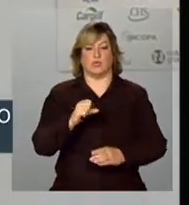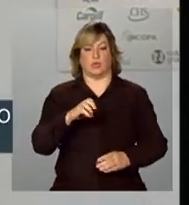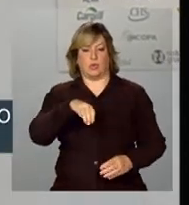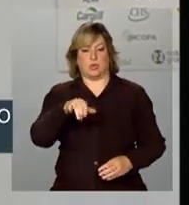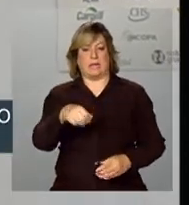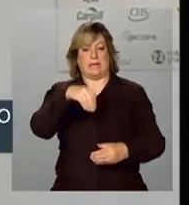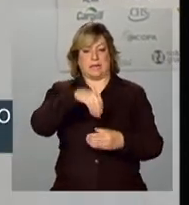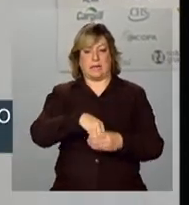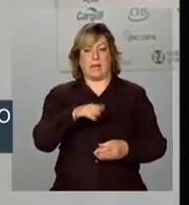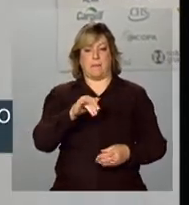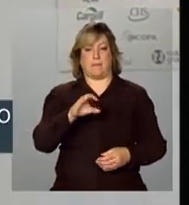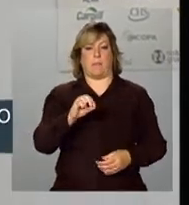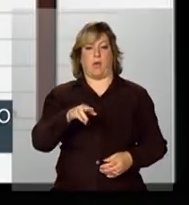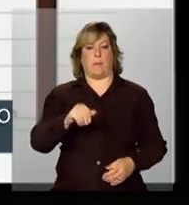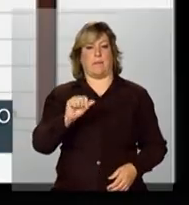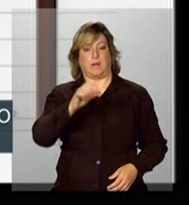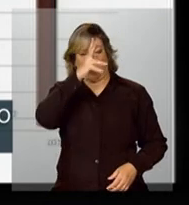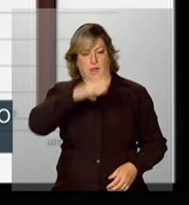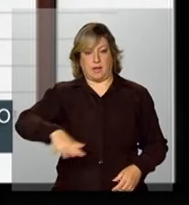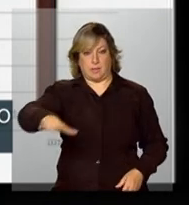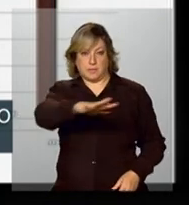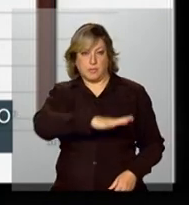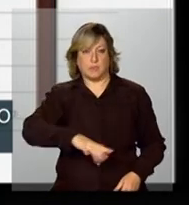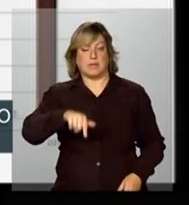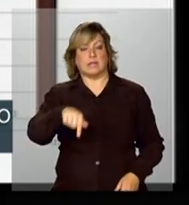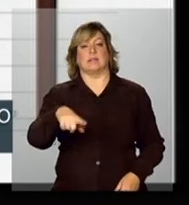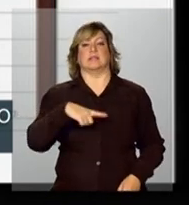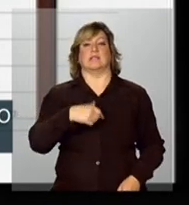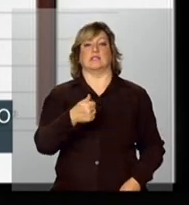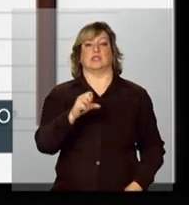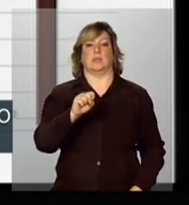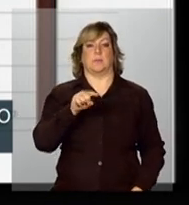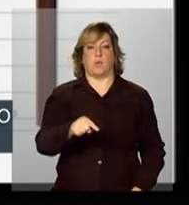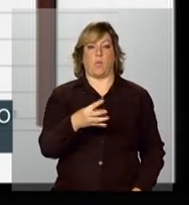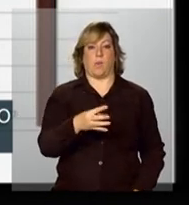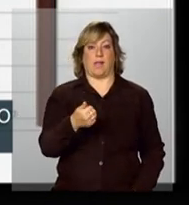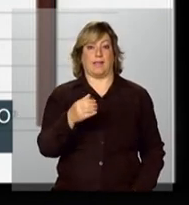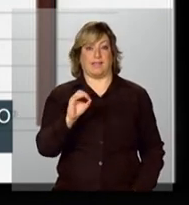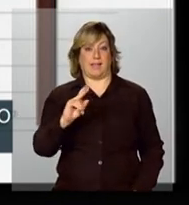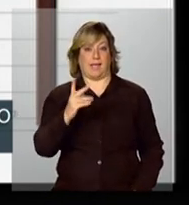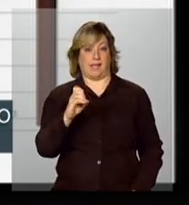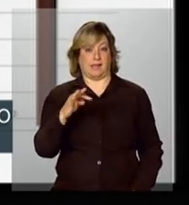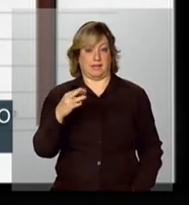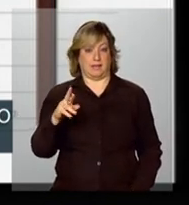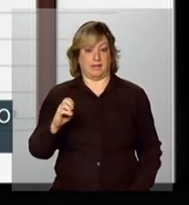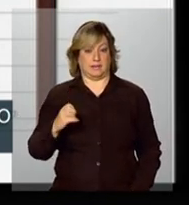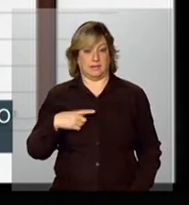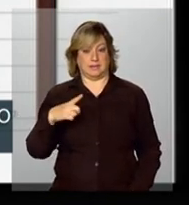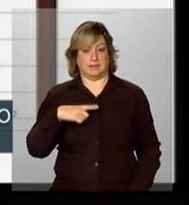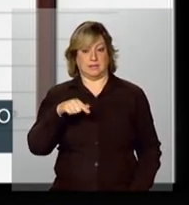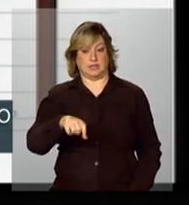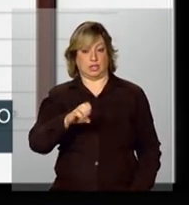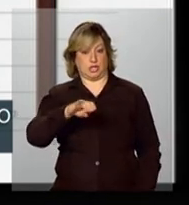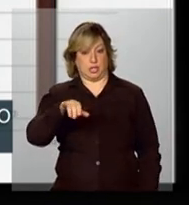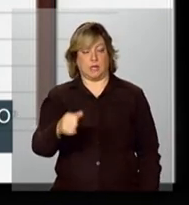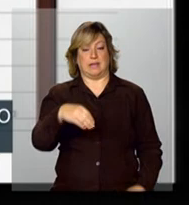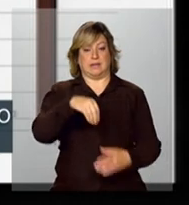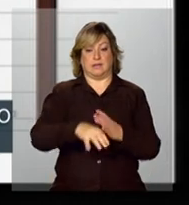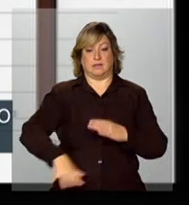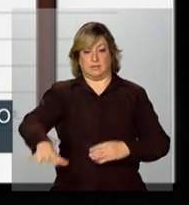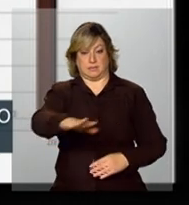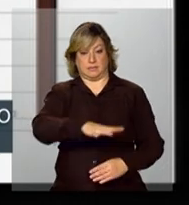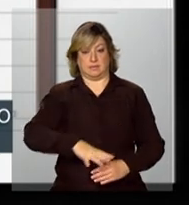bioma Amazônia, e aqui os 18.410 hectares de soja dentro desses